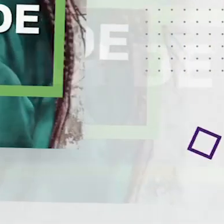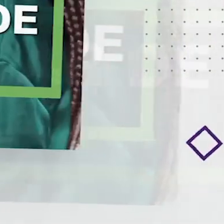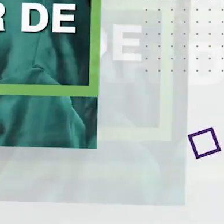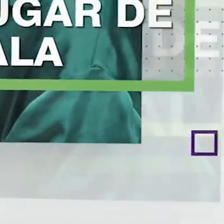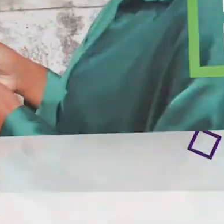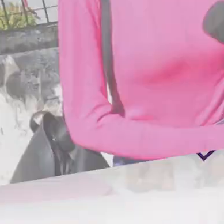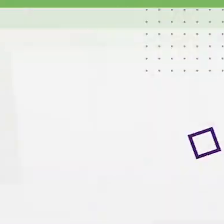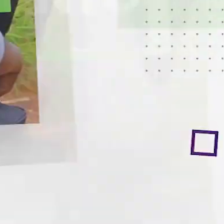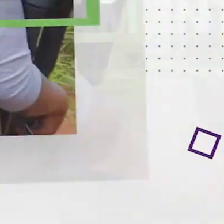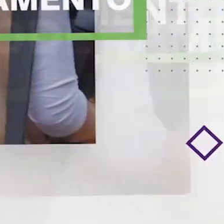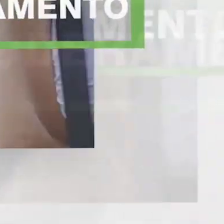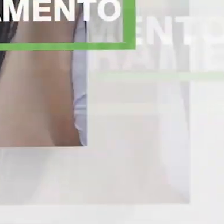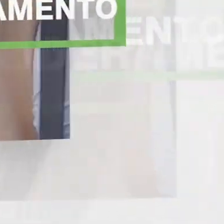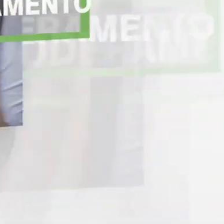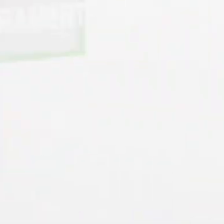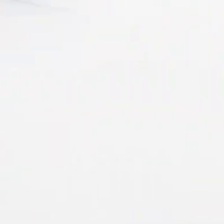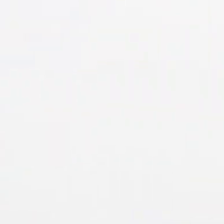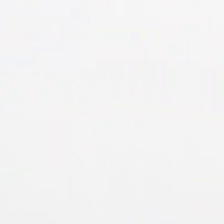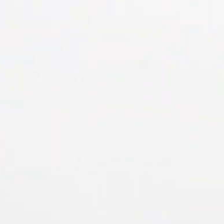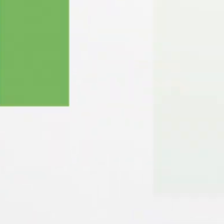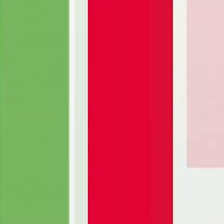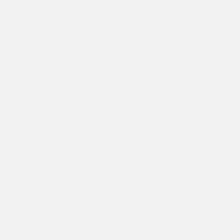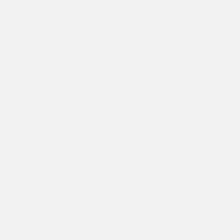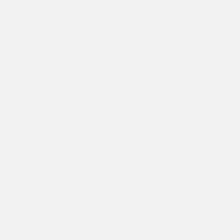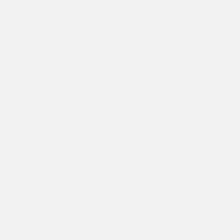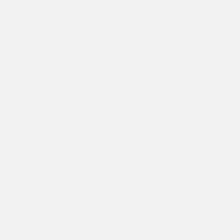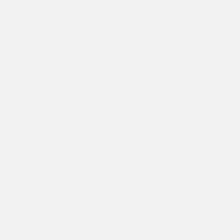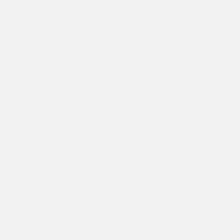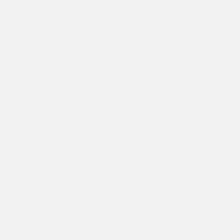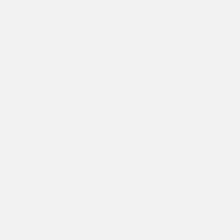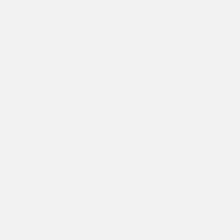asas PR voar temos asas PR